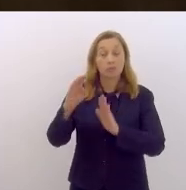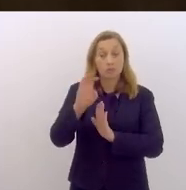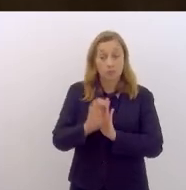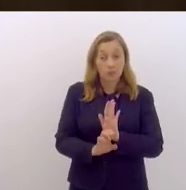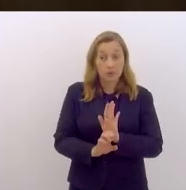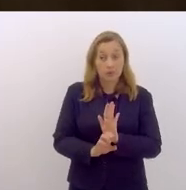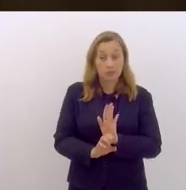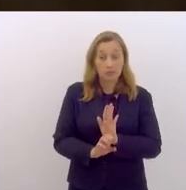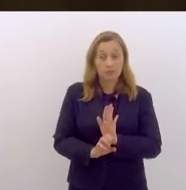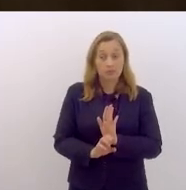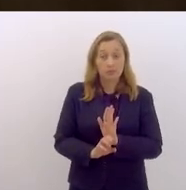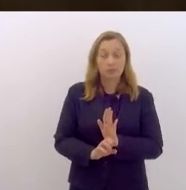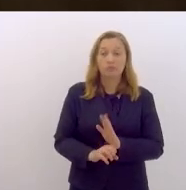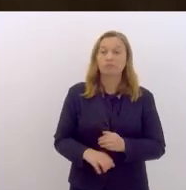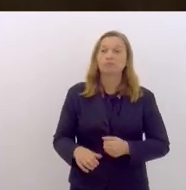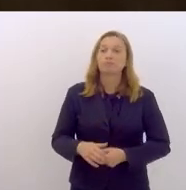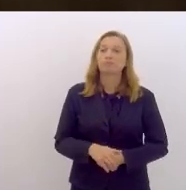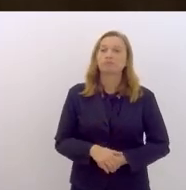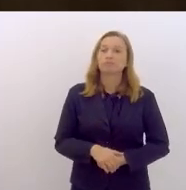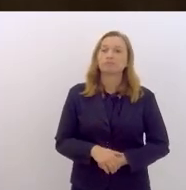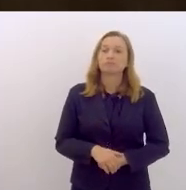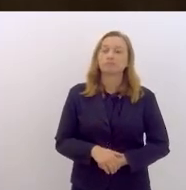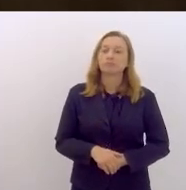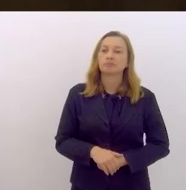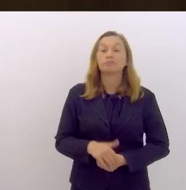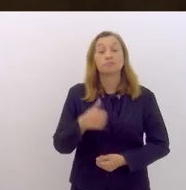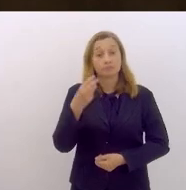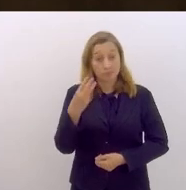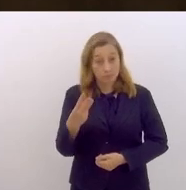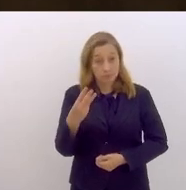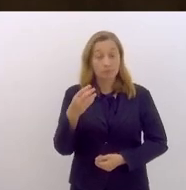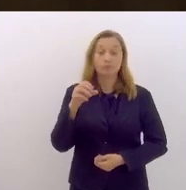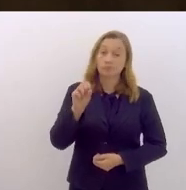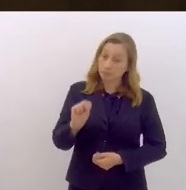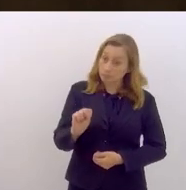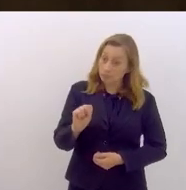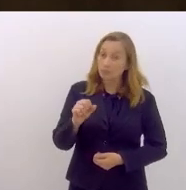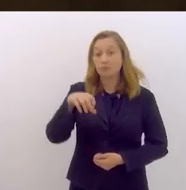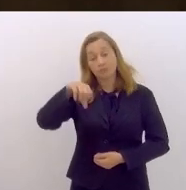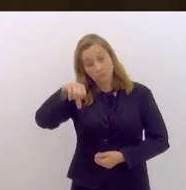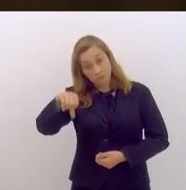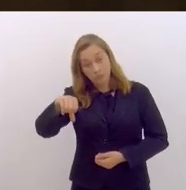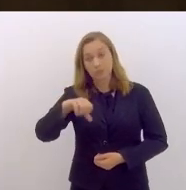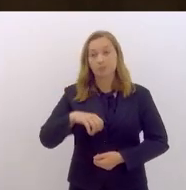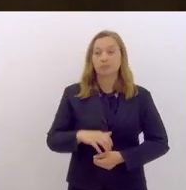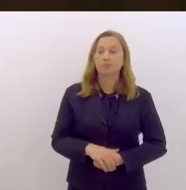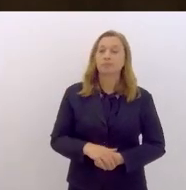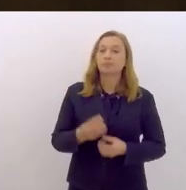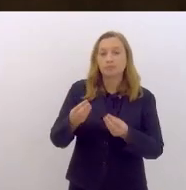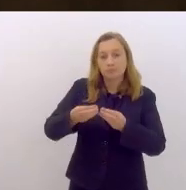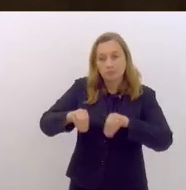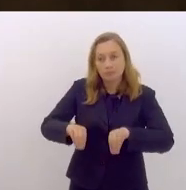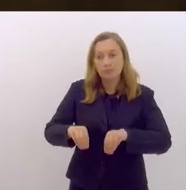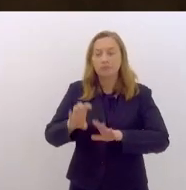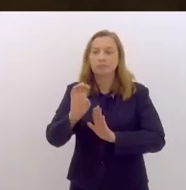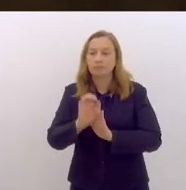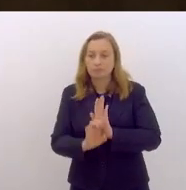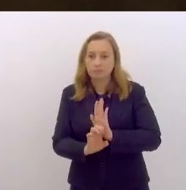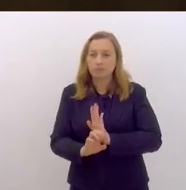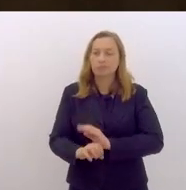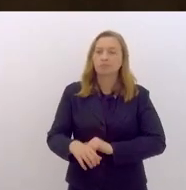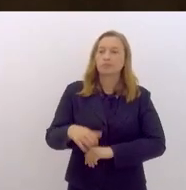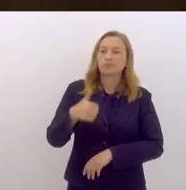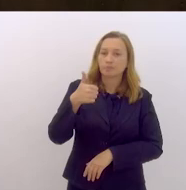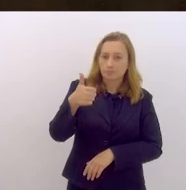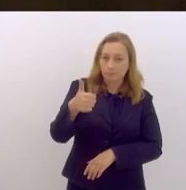subemenda aglutinativa as emendas 3, 8 e 9. Prejudicadas as emendas